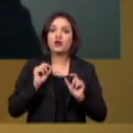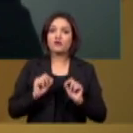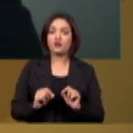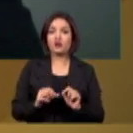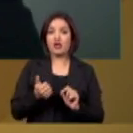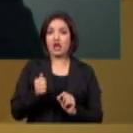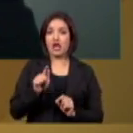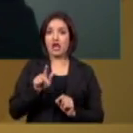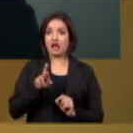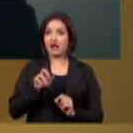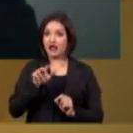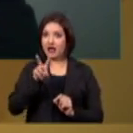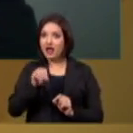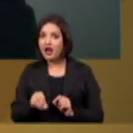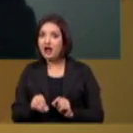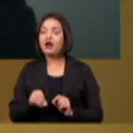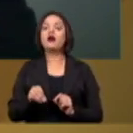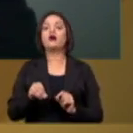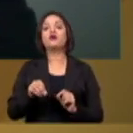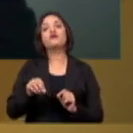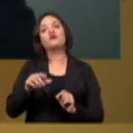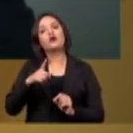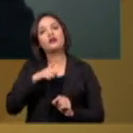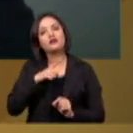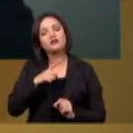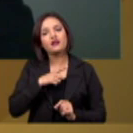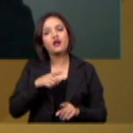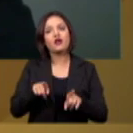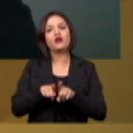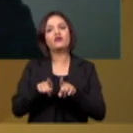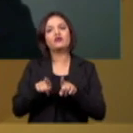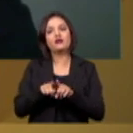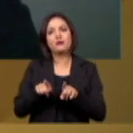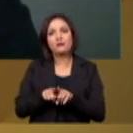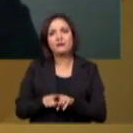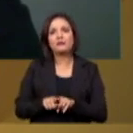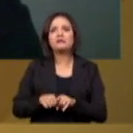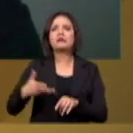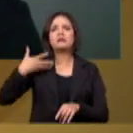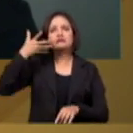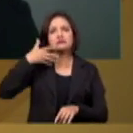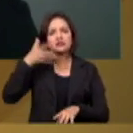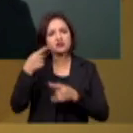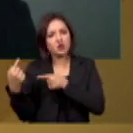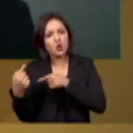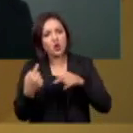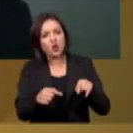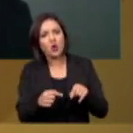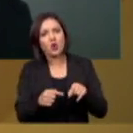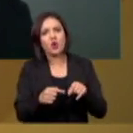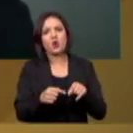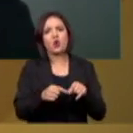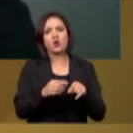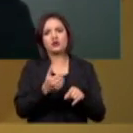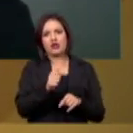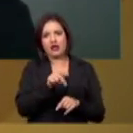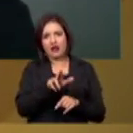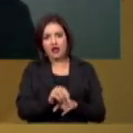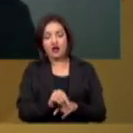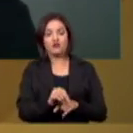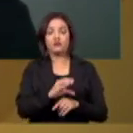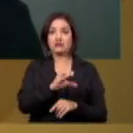agravos regimentais a apresentação de contrarrazões do agravo o cnj